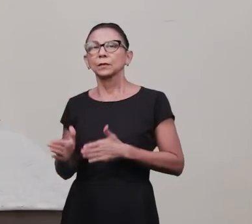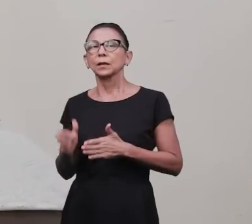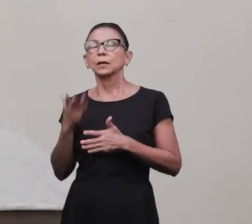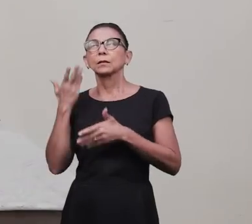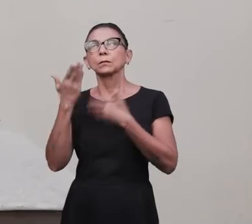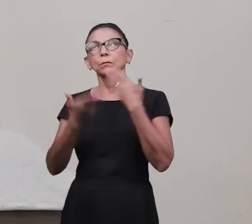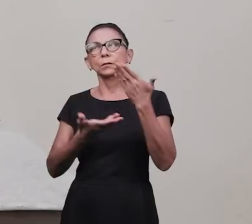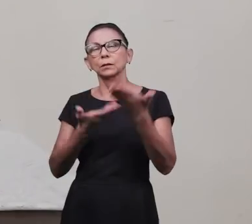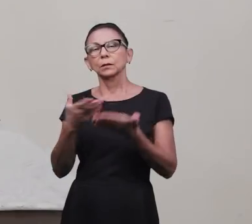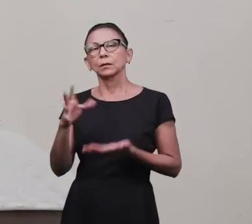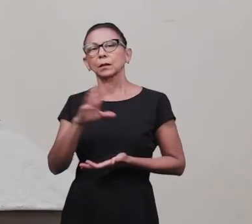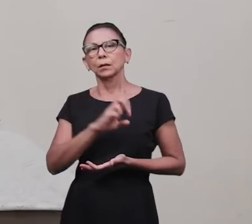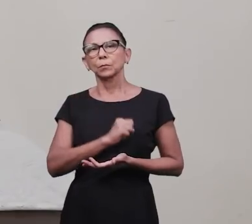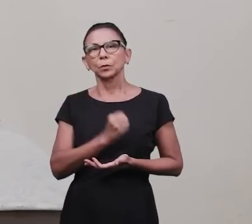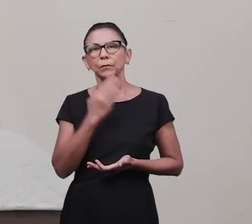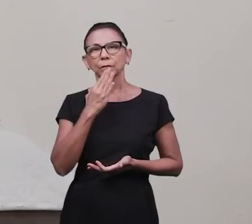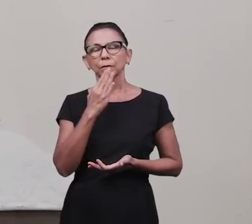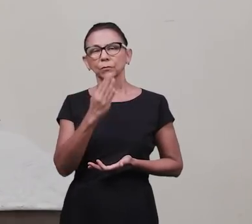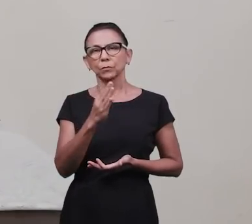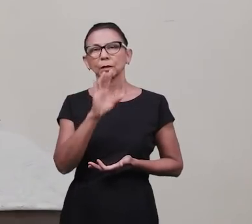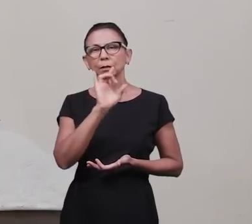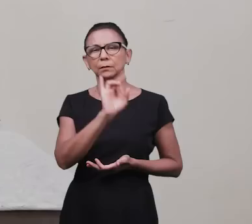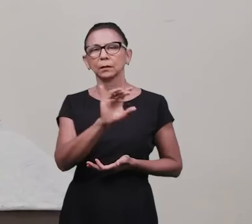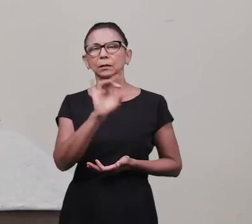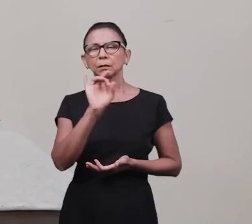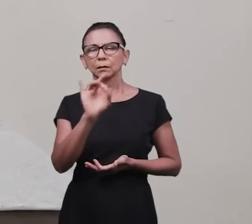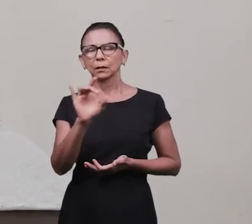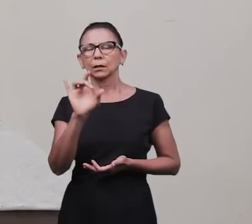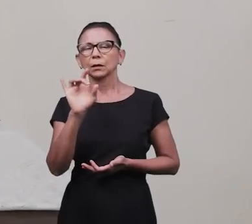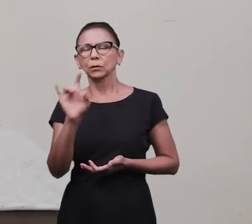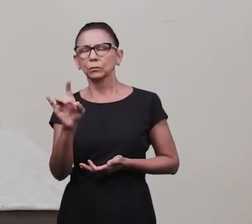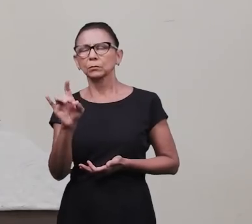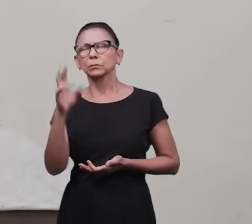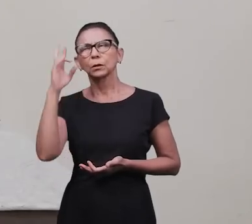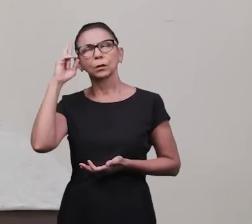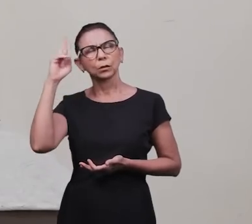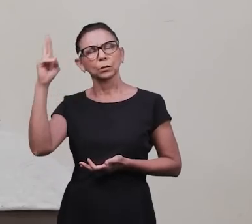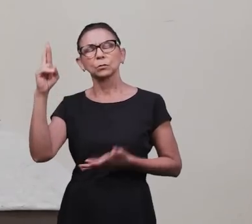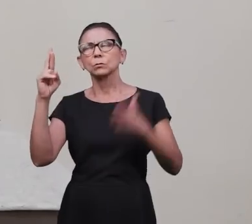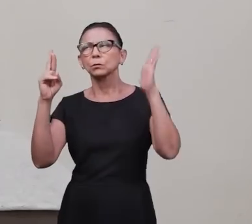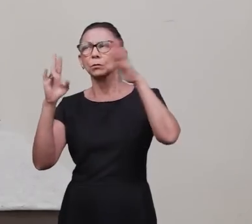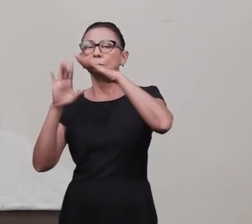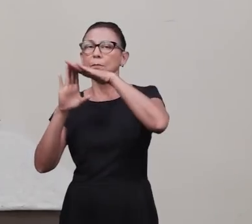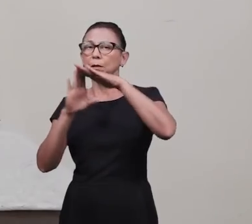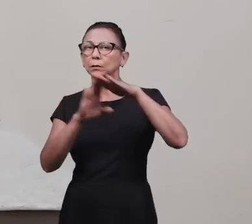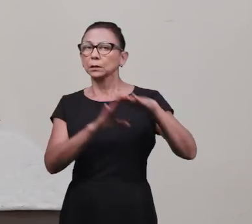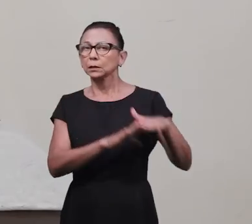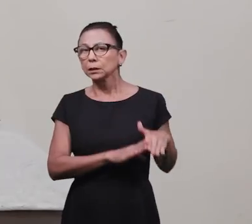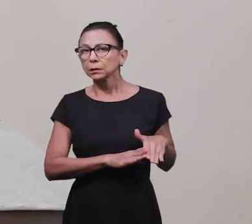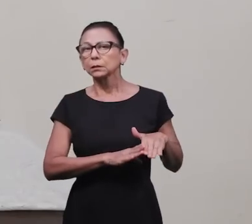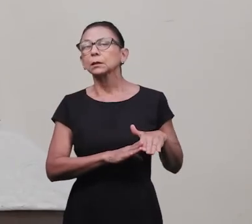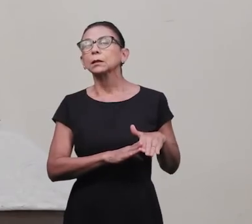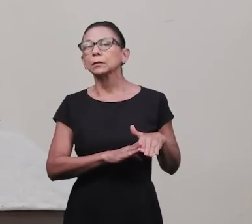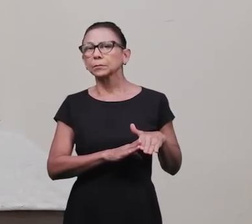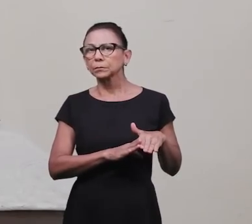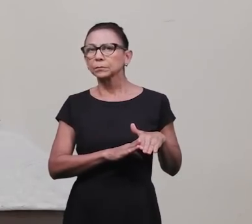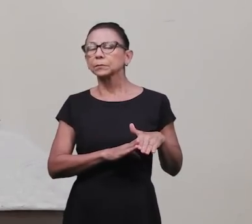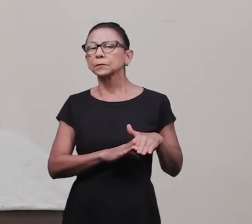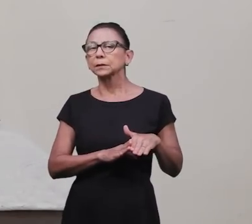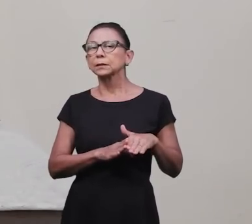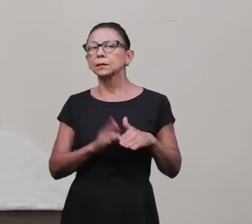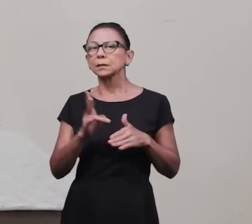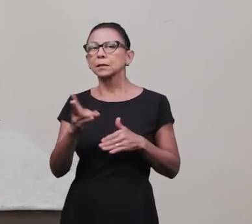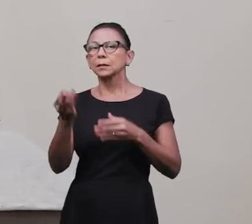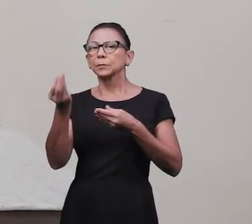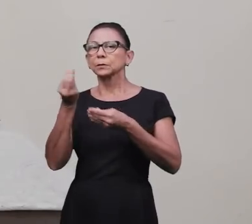teu cuidado, pelo teu amor para com as nossas vidas, que nos livra dos males e das investidas e nos traz